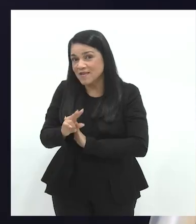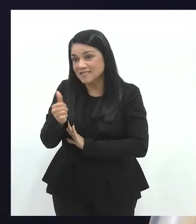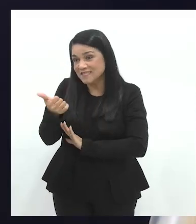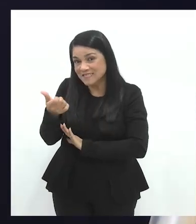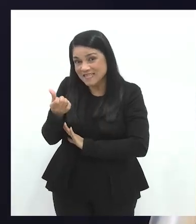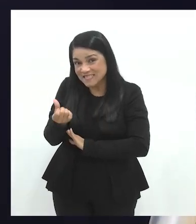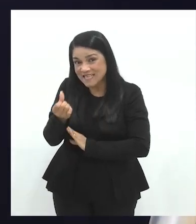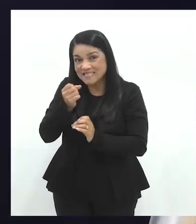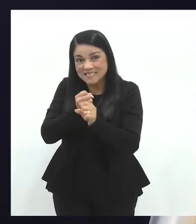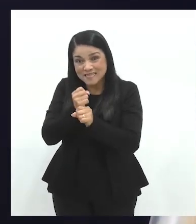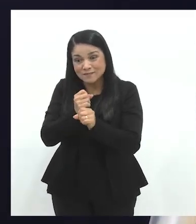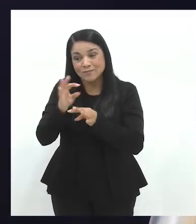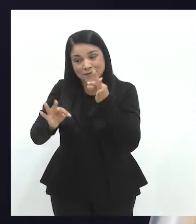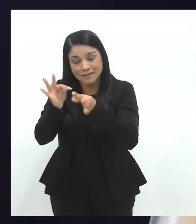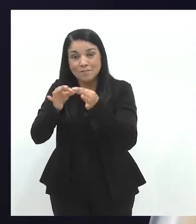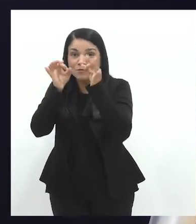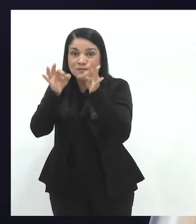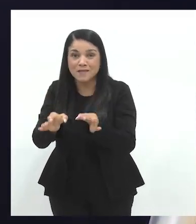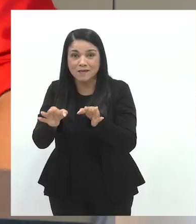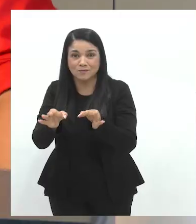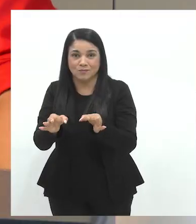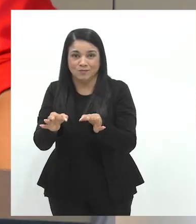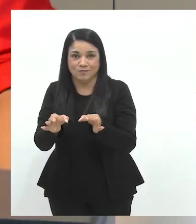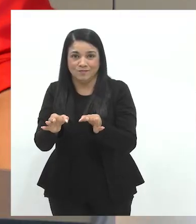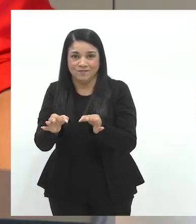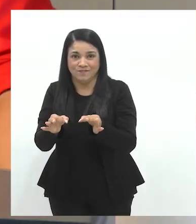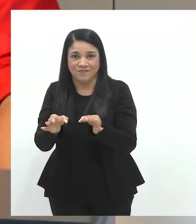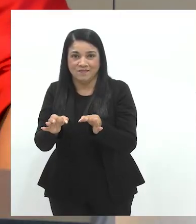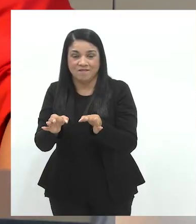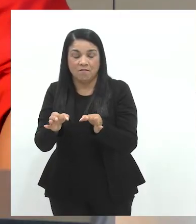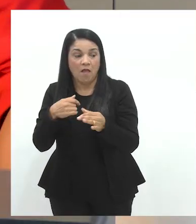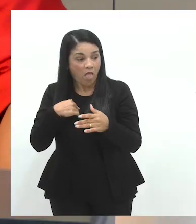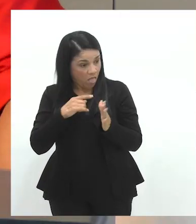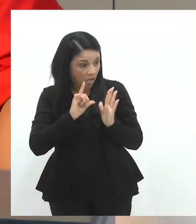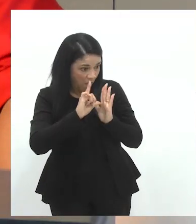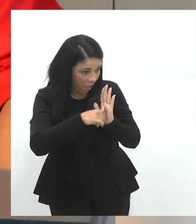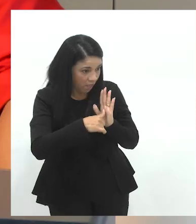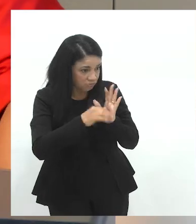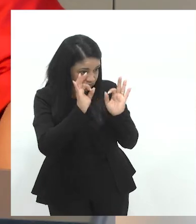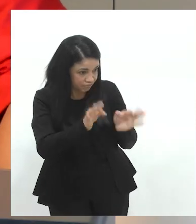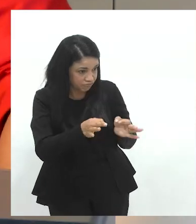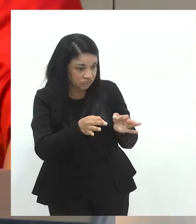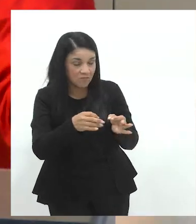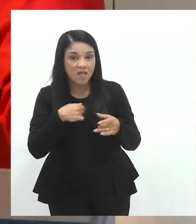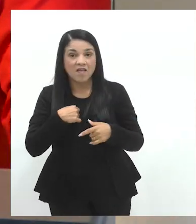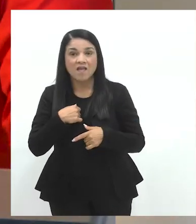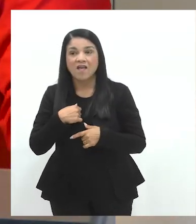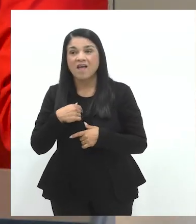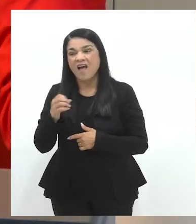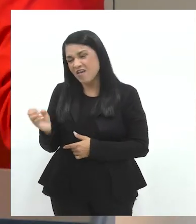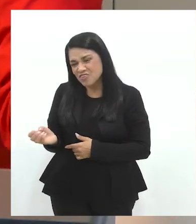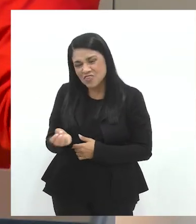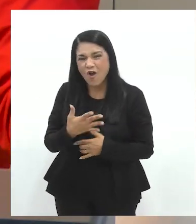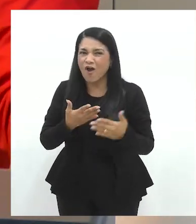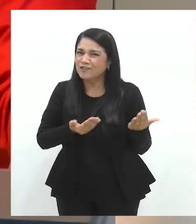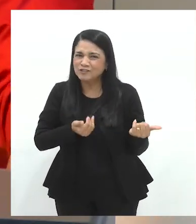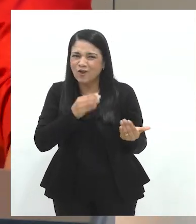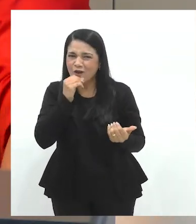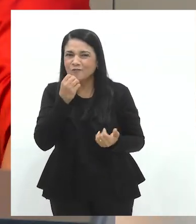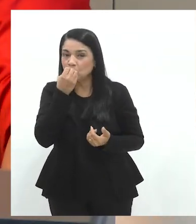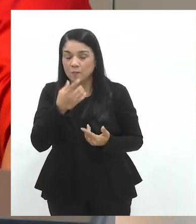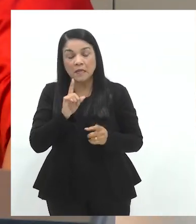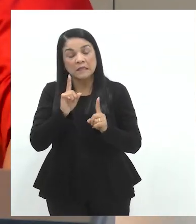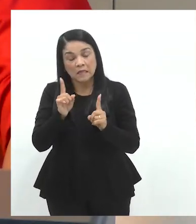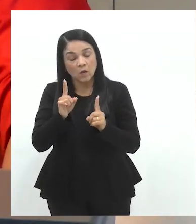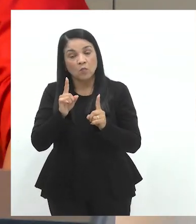que ela recebe um tratamento, certo? Olha, com 16 anos, isso é tardio, né? Considerado tardio. Sim, Tem gente que acha que é nova. Não é nova, tá tudo bem,